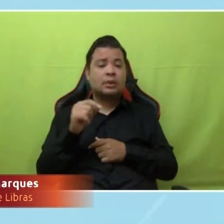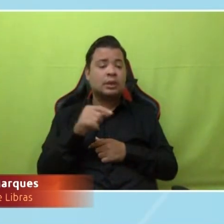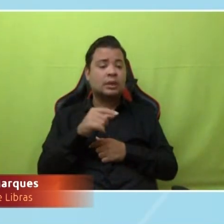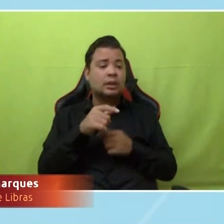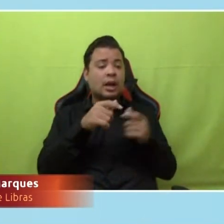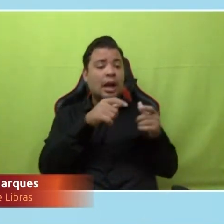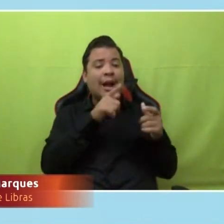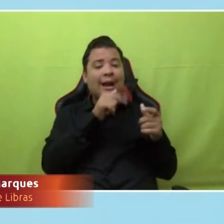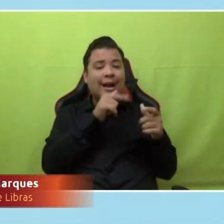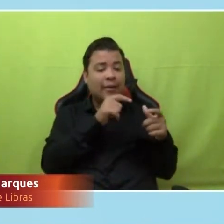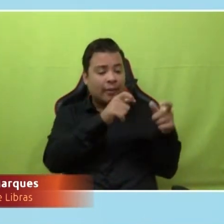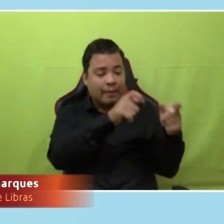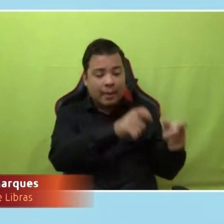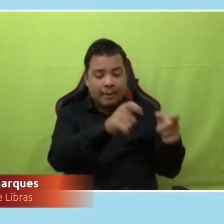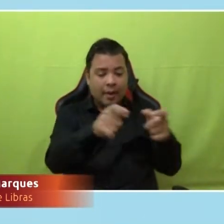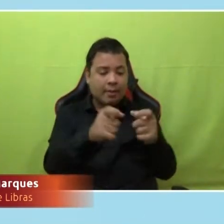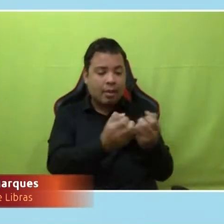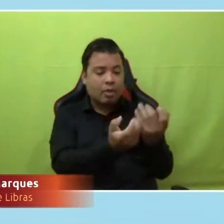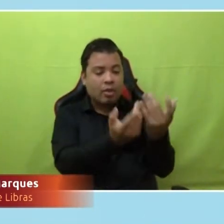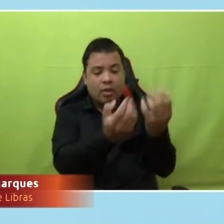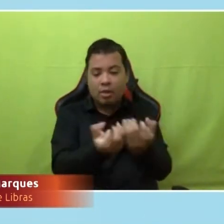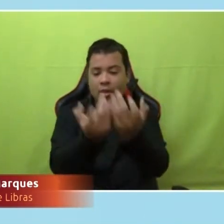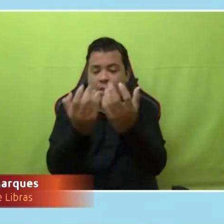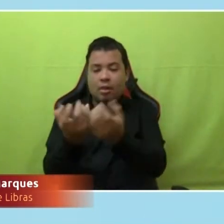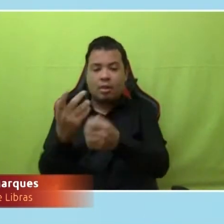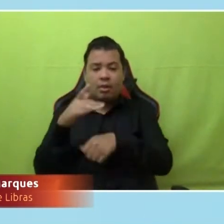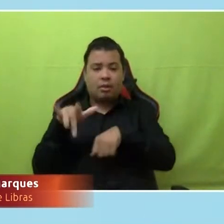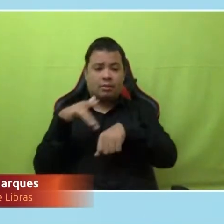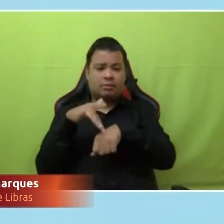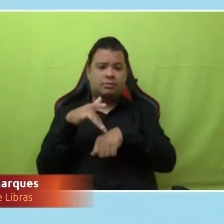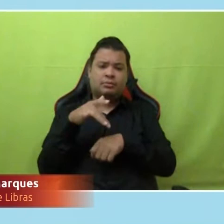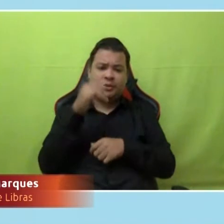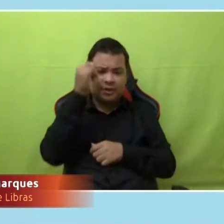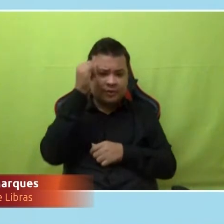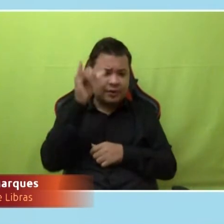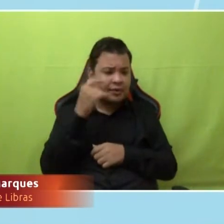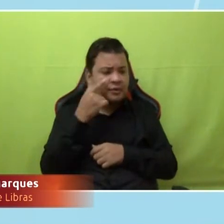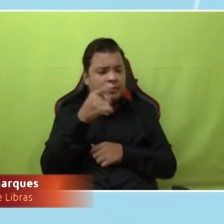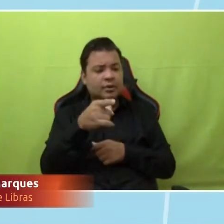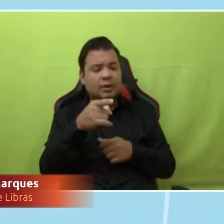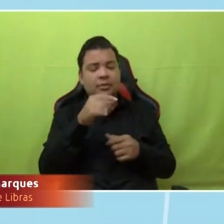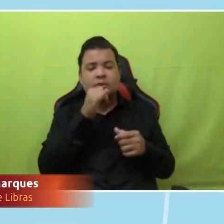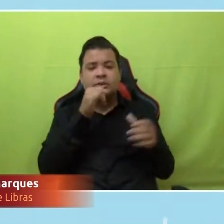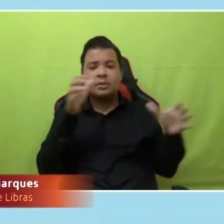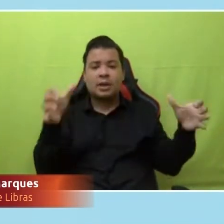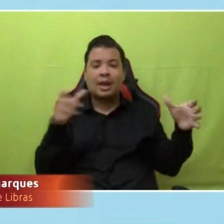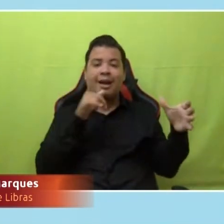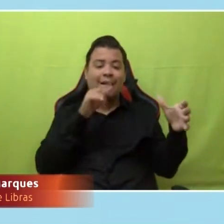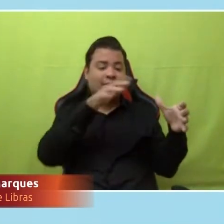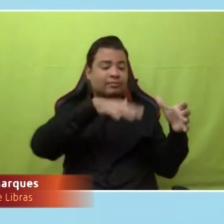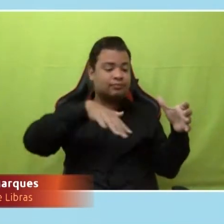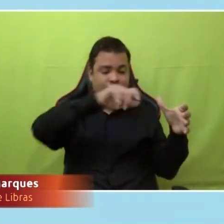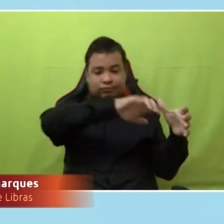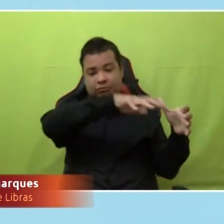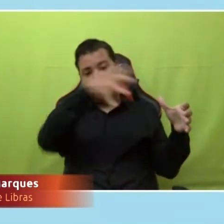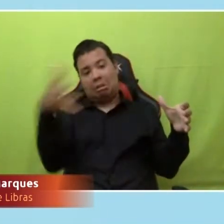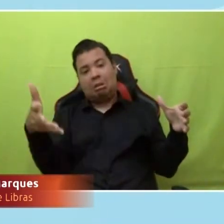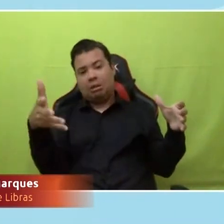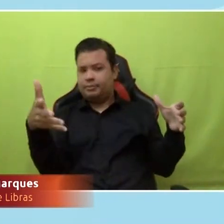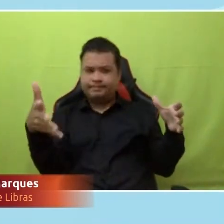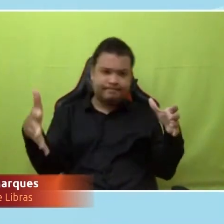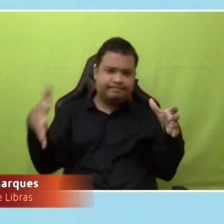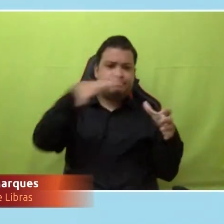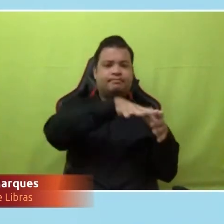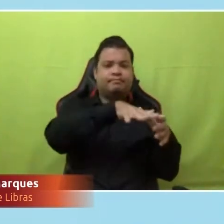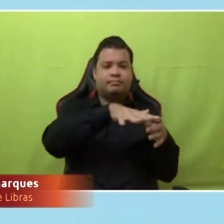casa. Olhar sempre se não tem nada acumulando água, caixa d'água destampada, calhas que estão entupidas,